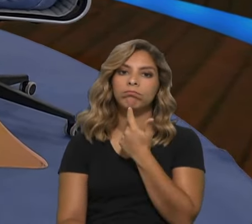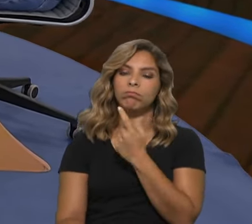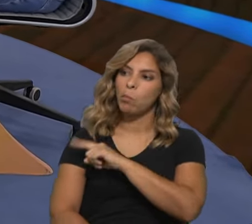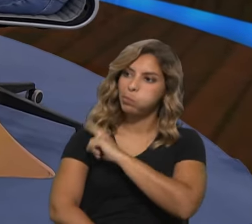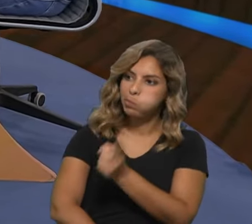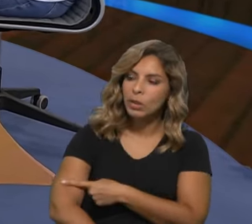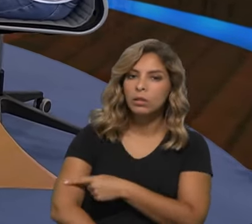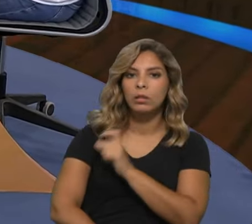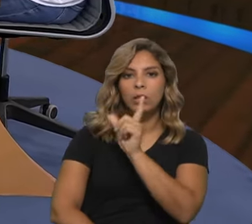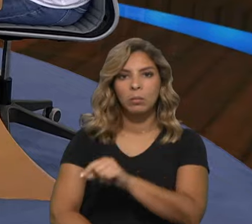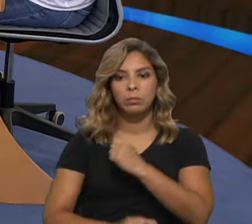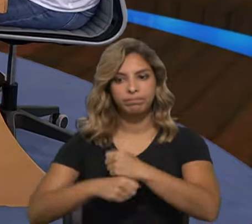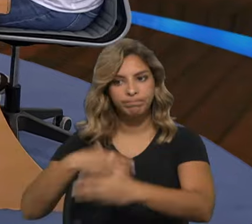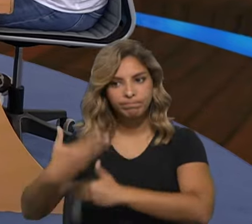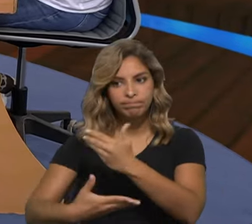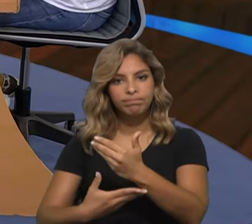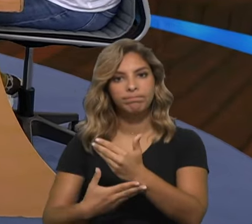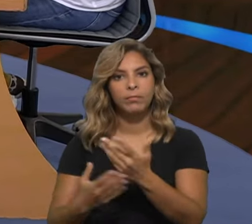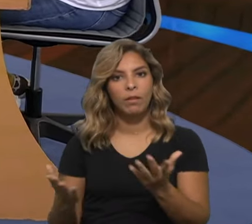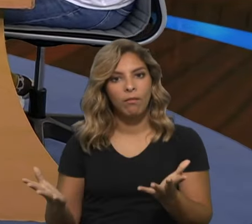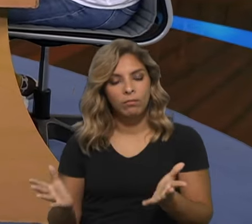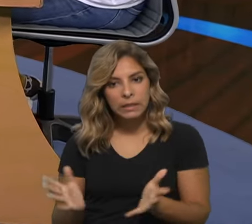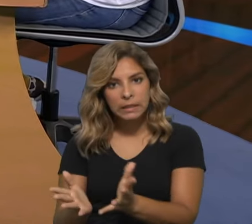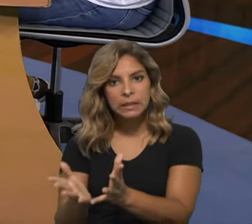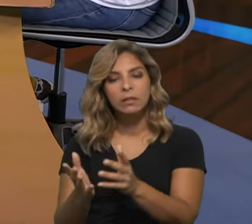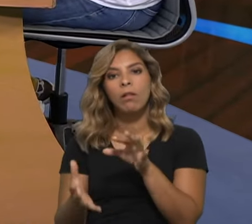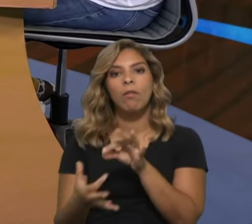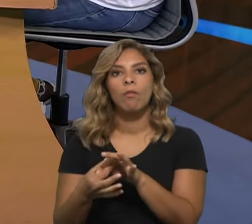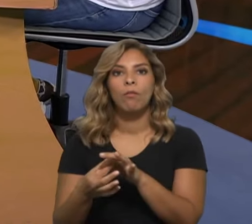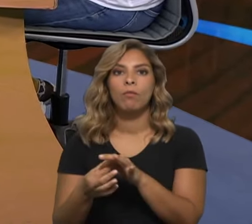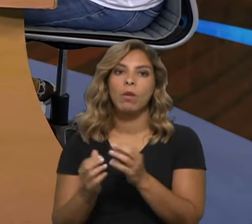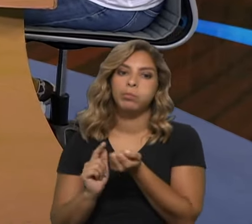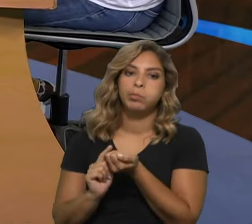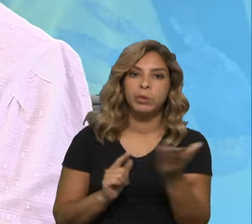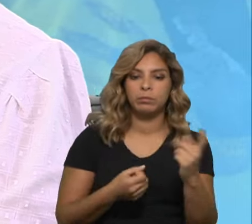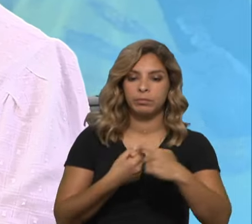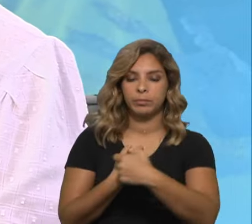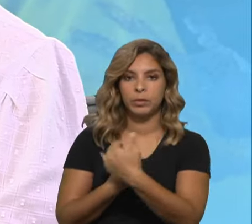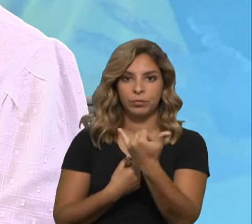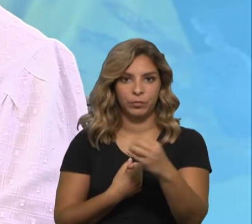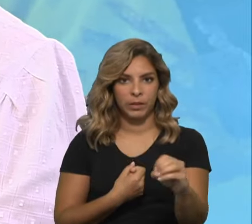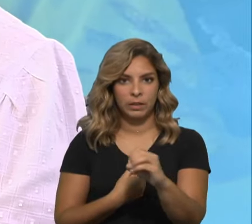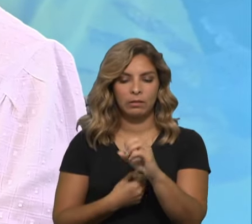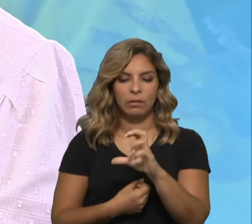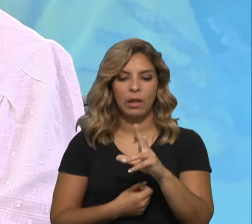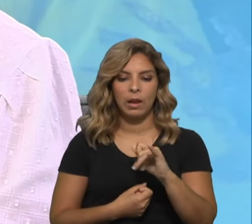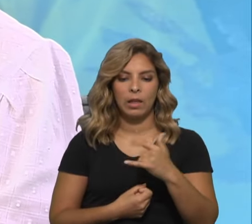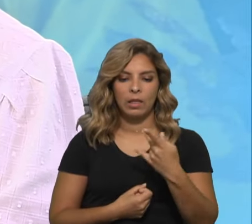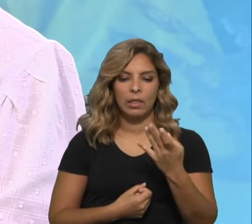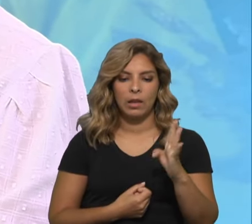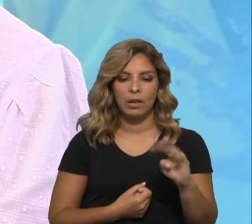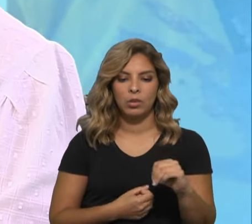reforço para nós trabalharmos mais dentro da nossa rede das 20 Caritas de uanas esta questão dos dos